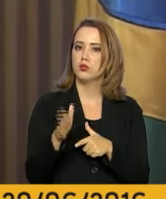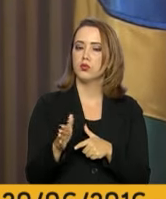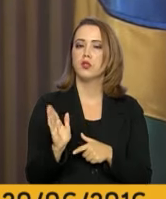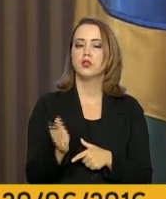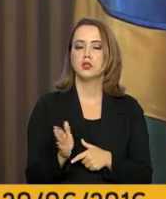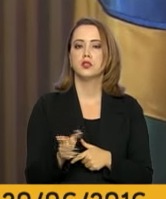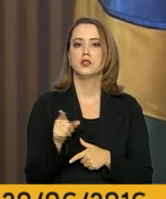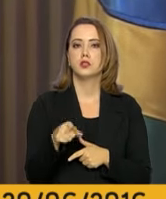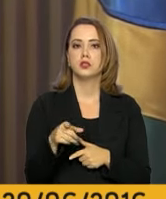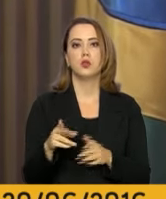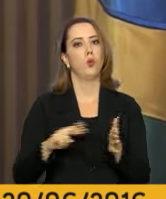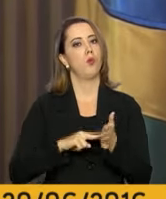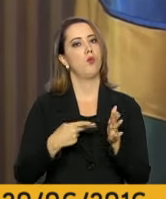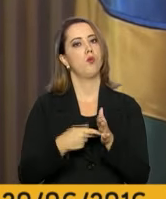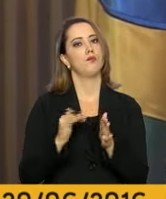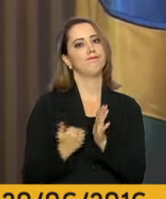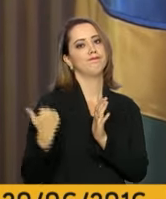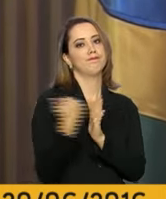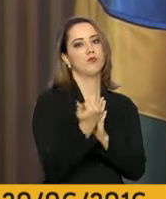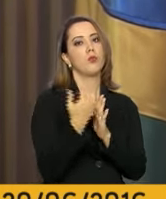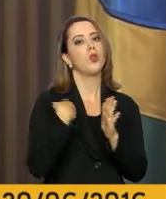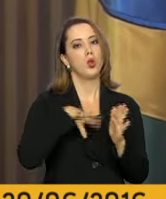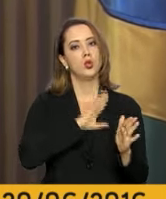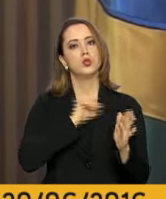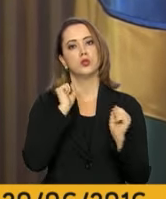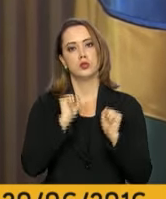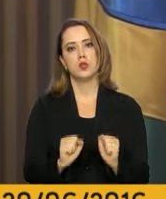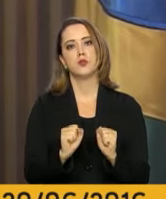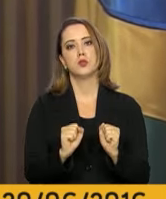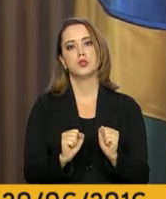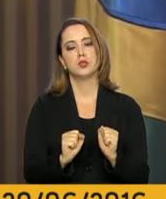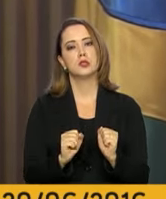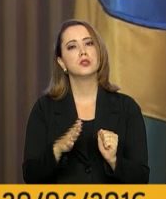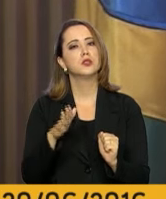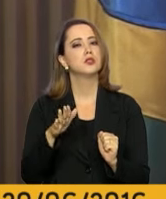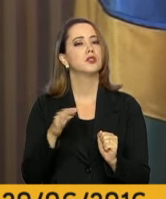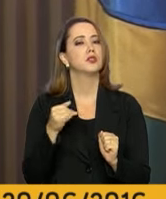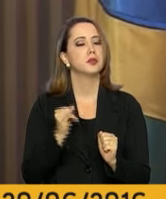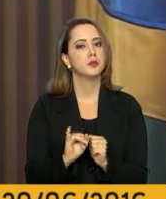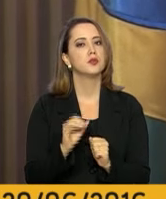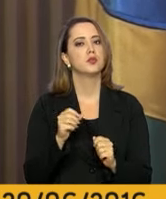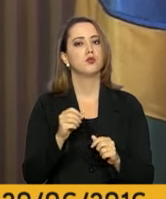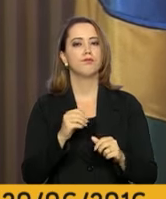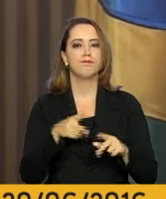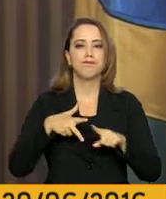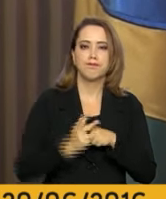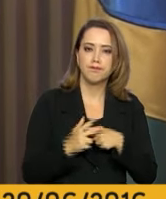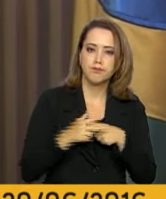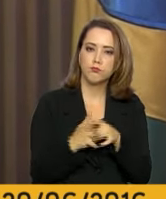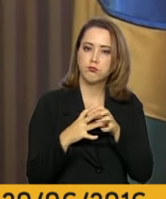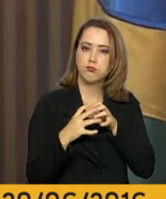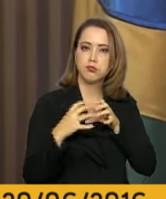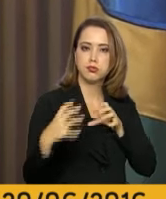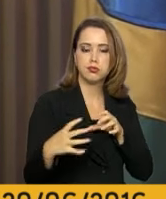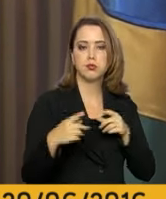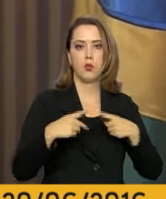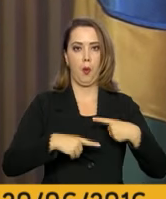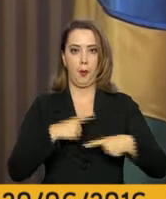significação ainda maior ou seja nós podemos quem sabe fazer uma grande reformulação